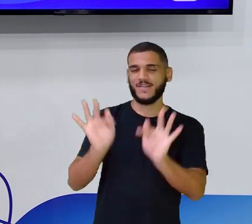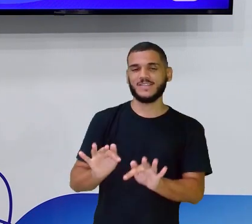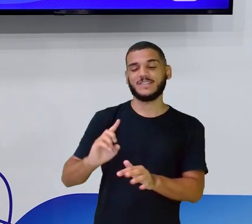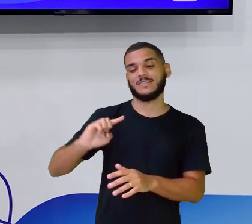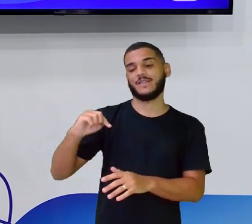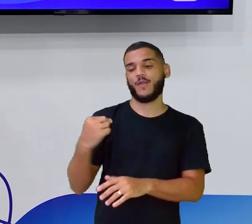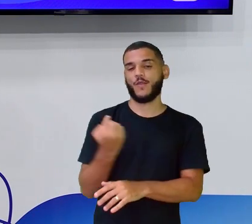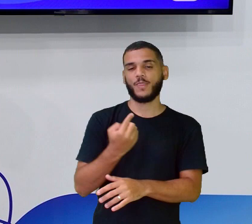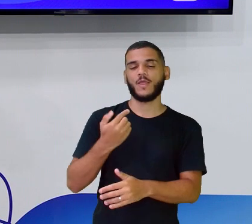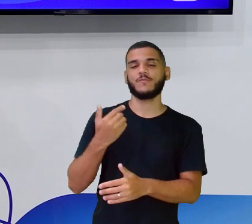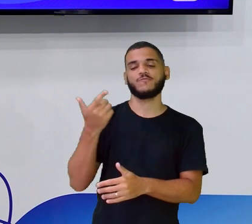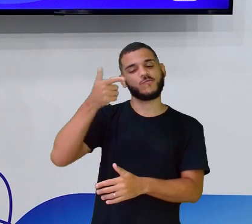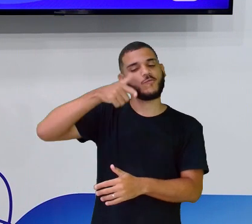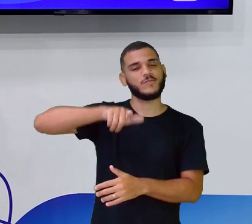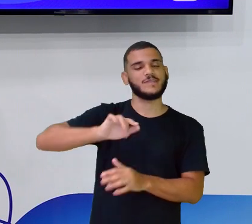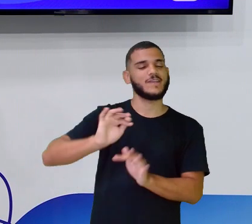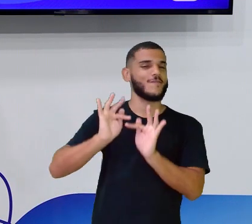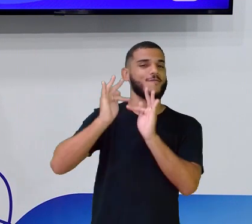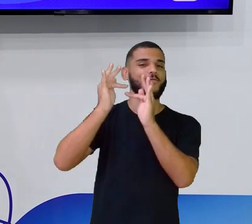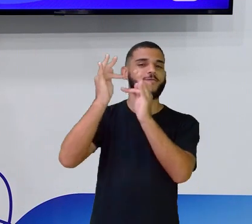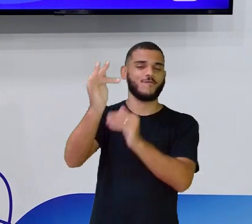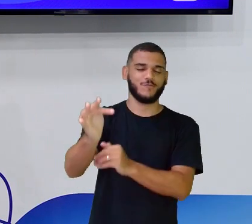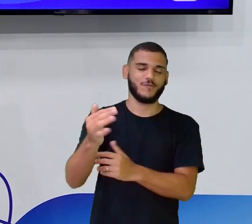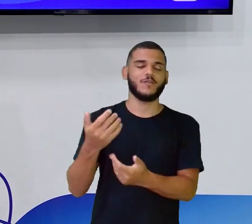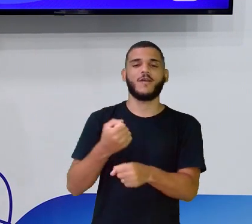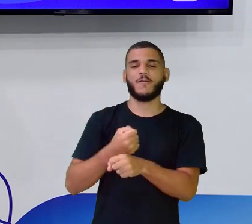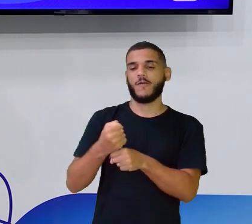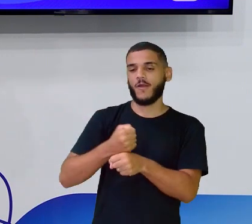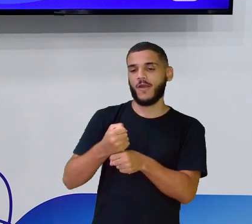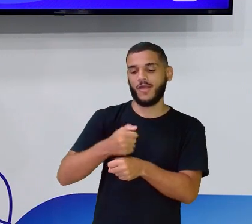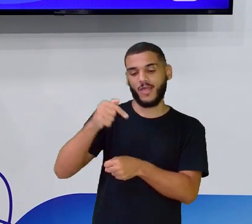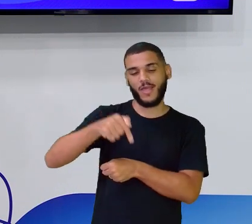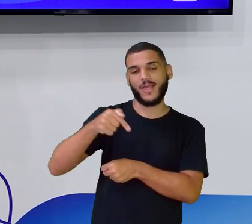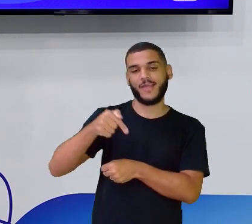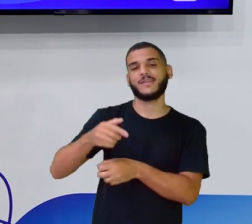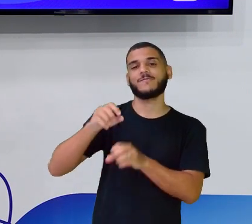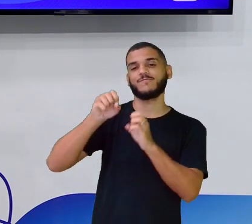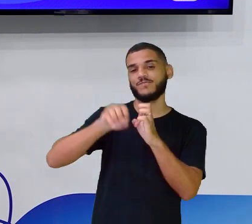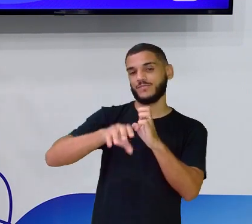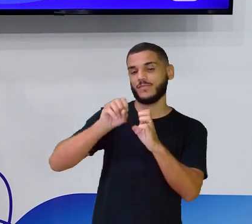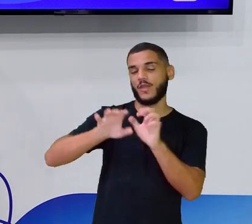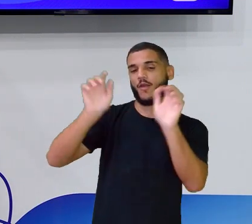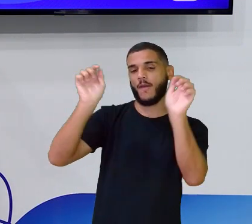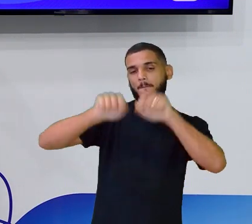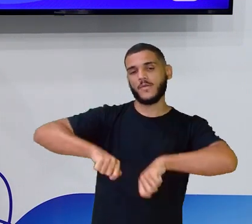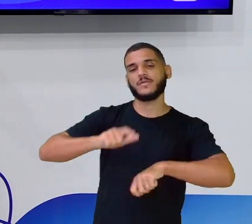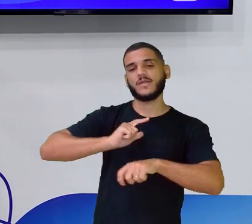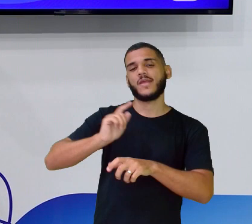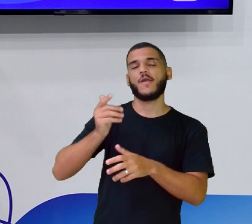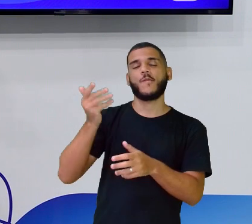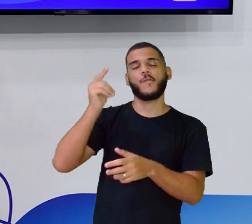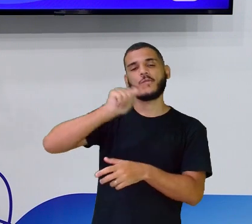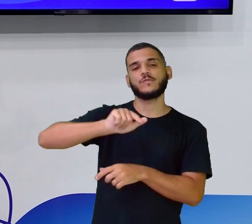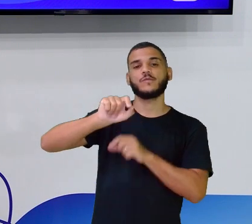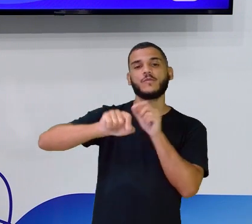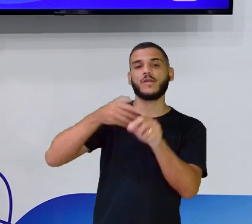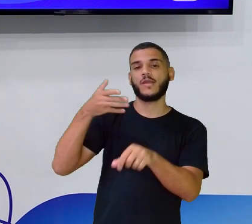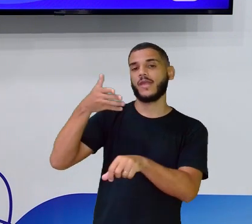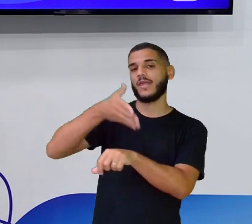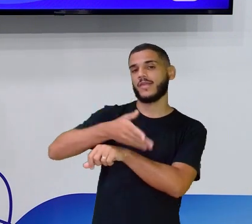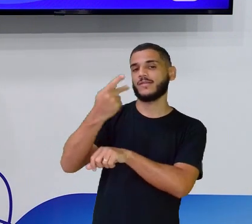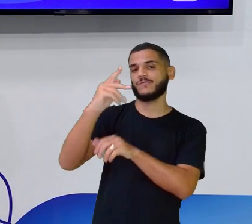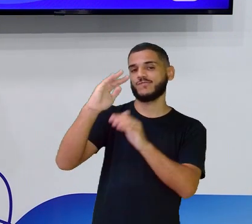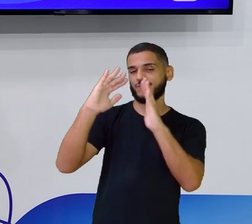a gente desenrola muitos anos aqui no Educa Recife para permitir que eu consiga entrar na